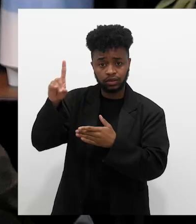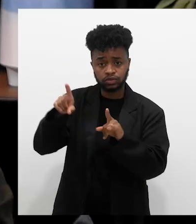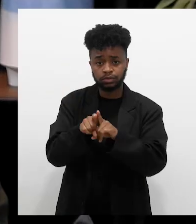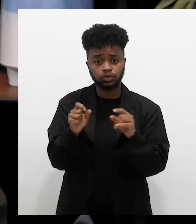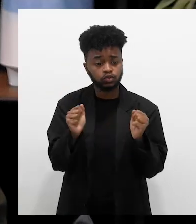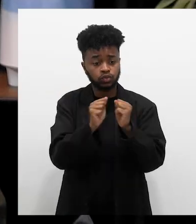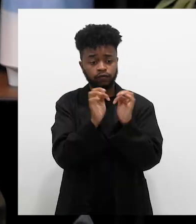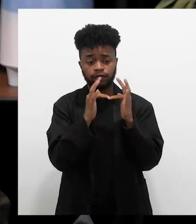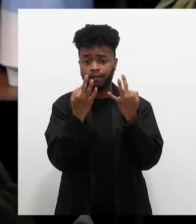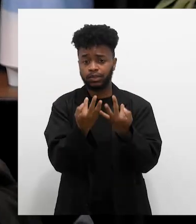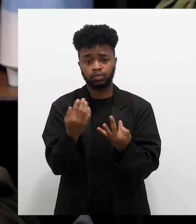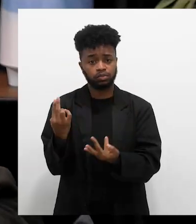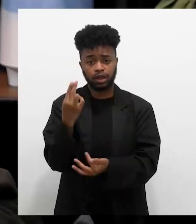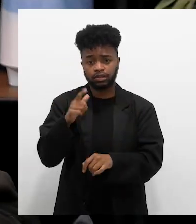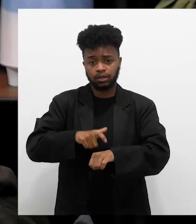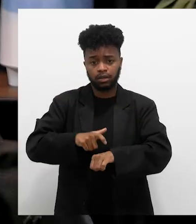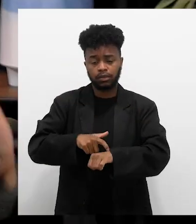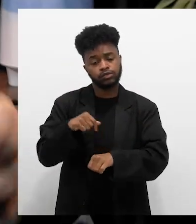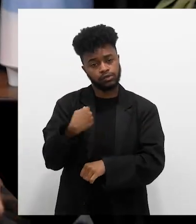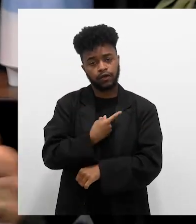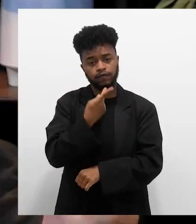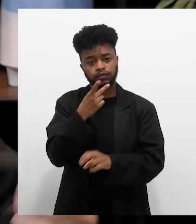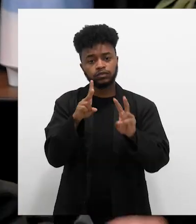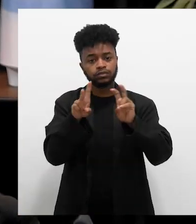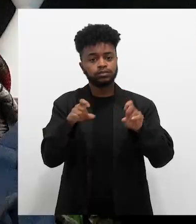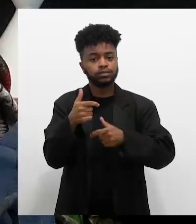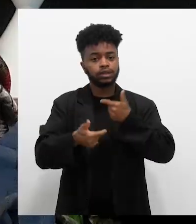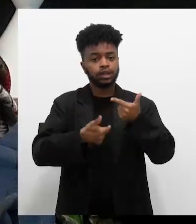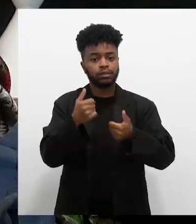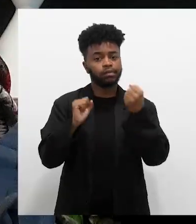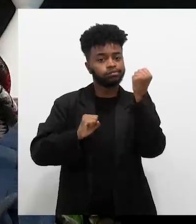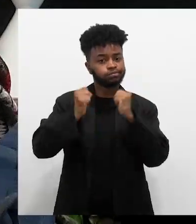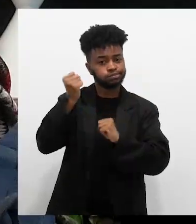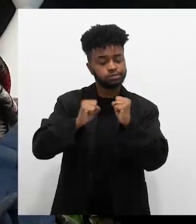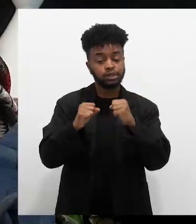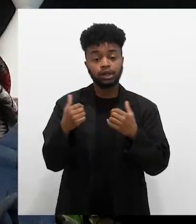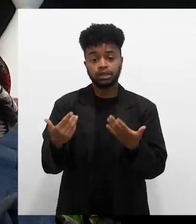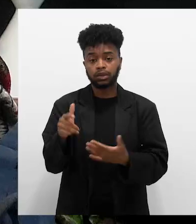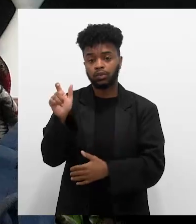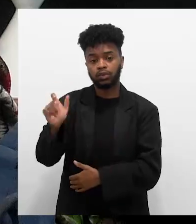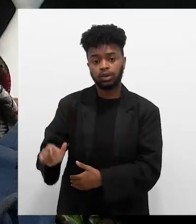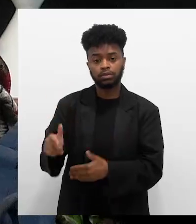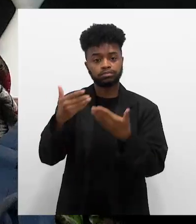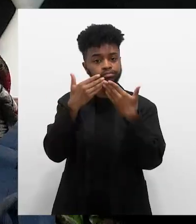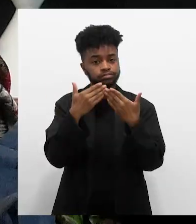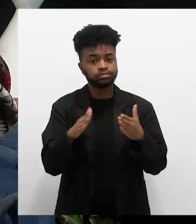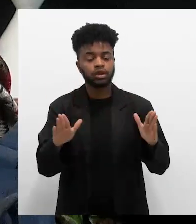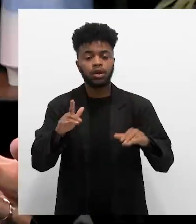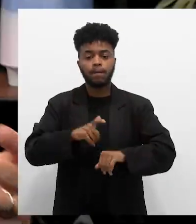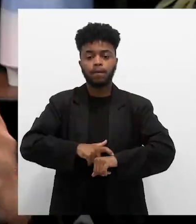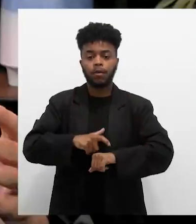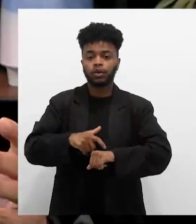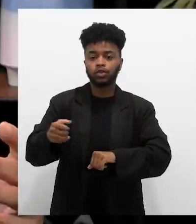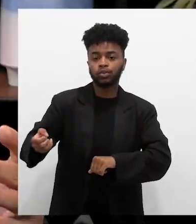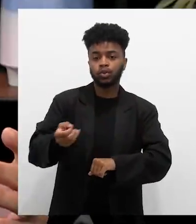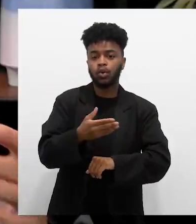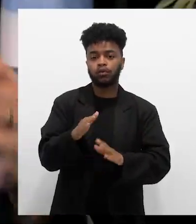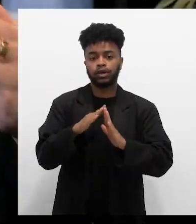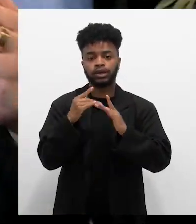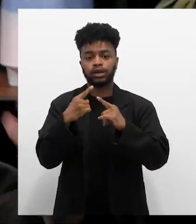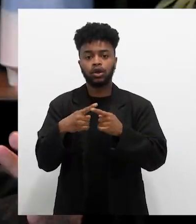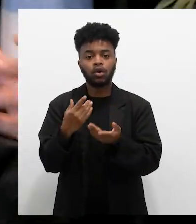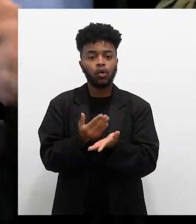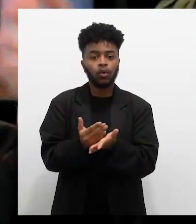se refazer fisicamente. Estamos falando de trabalho industrial, em fábricas. Então ele inaugura, com a Rerum Novarum, esse momento que a igreja